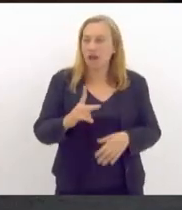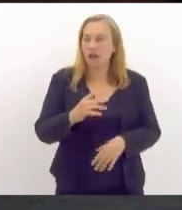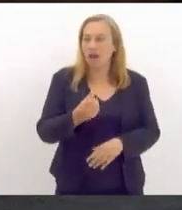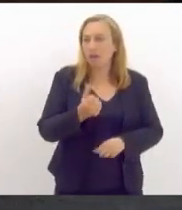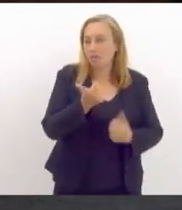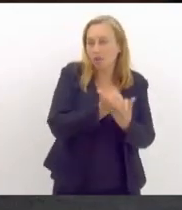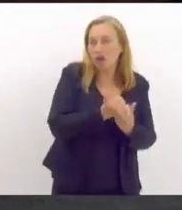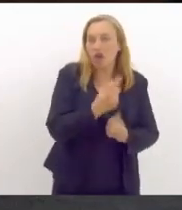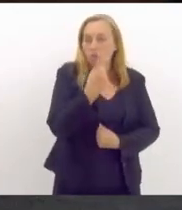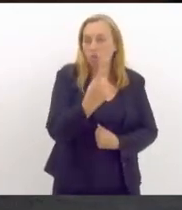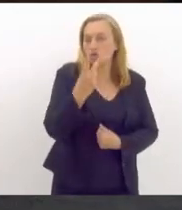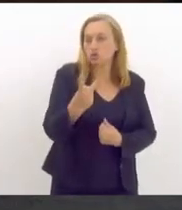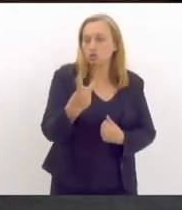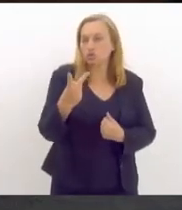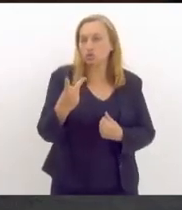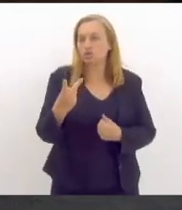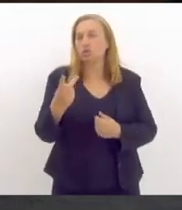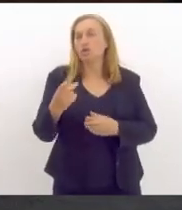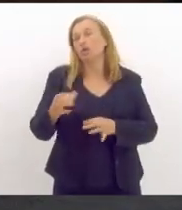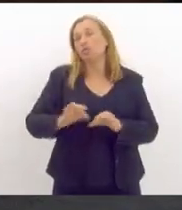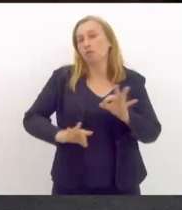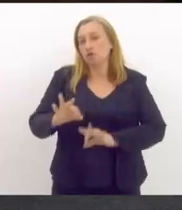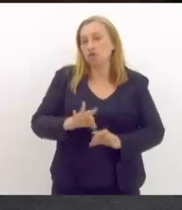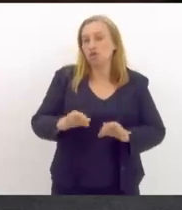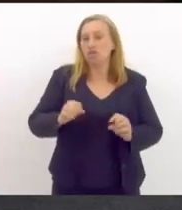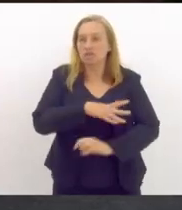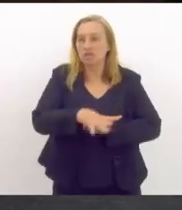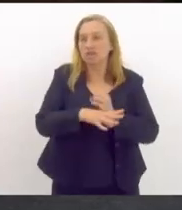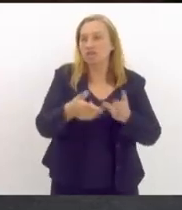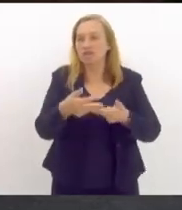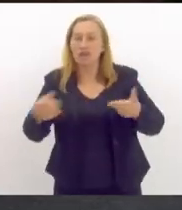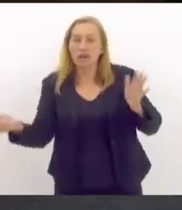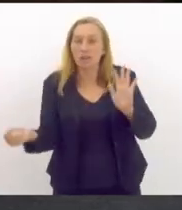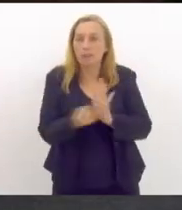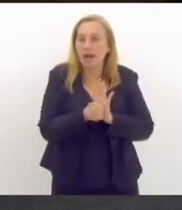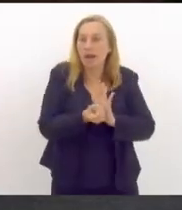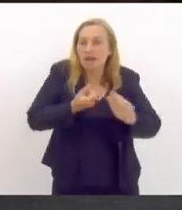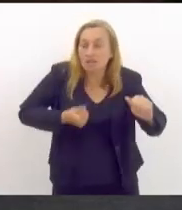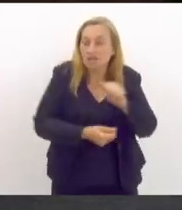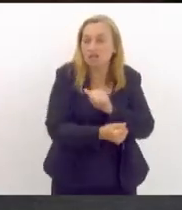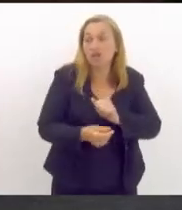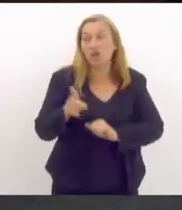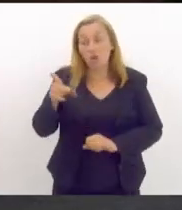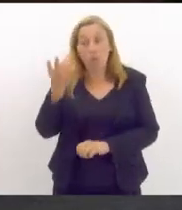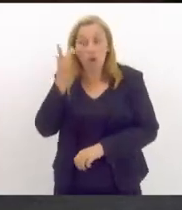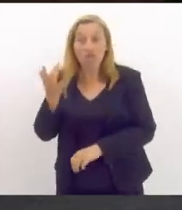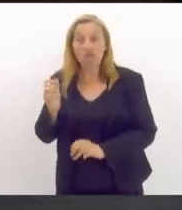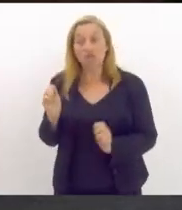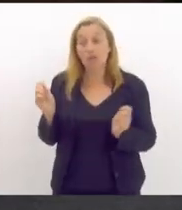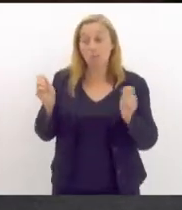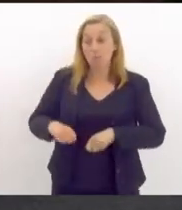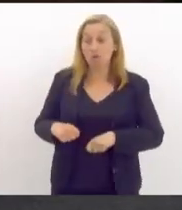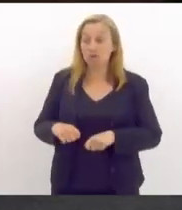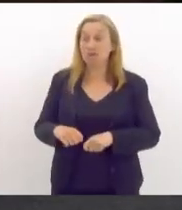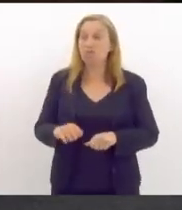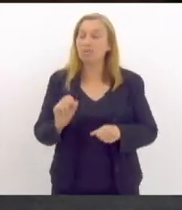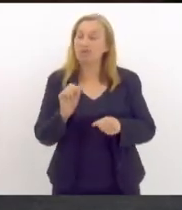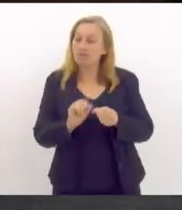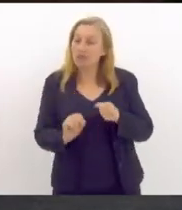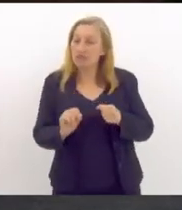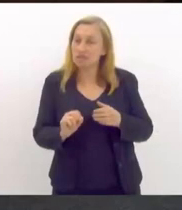também tem milhões de marcas né que investem nesses projetos eu acho que ela tem potencial muito para fazer para